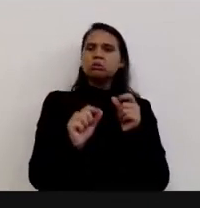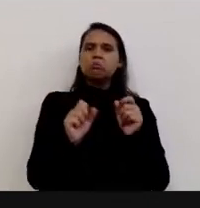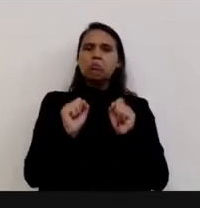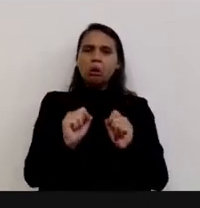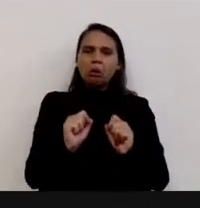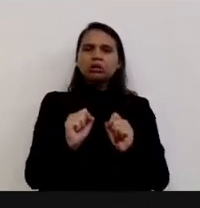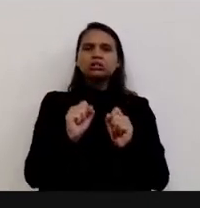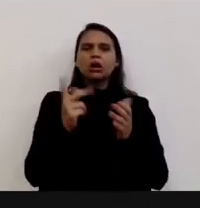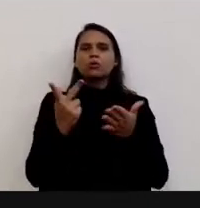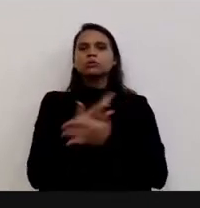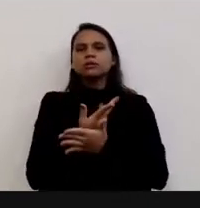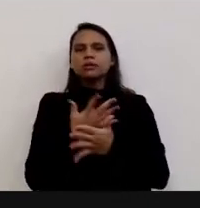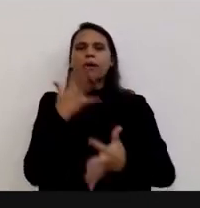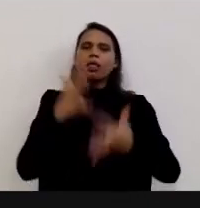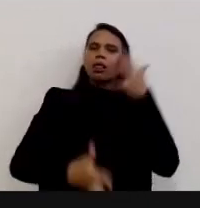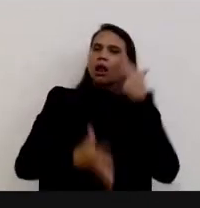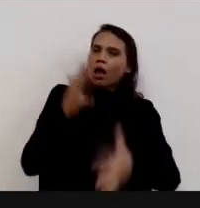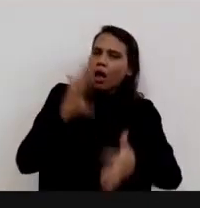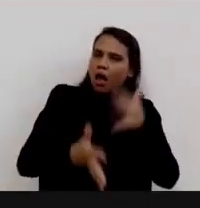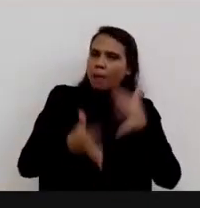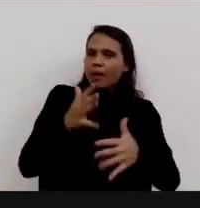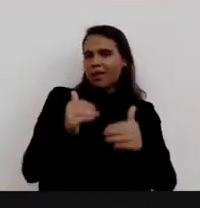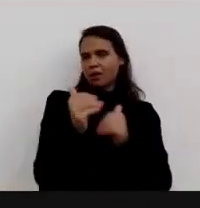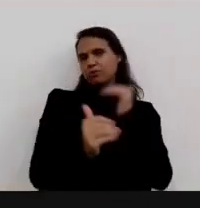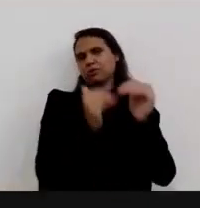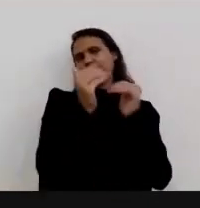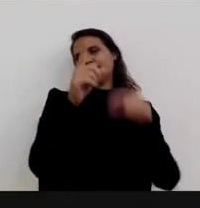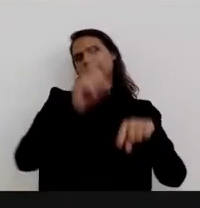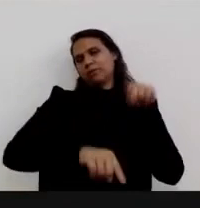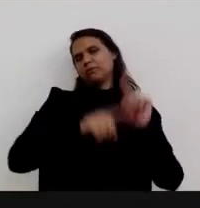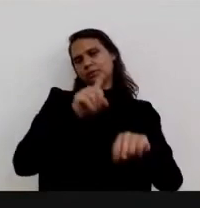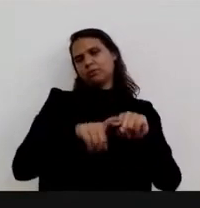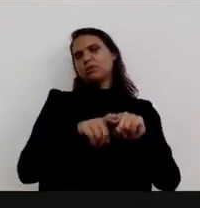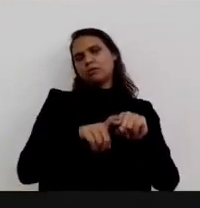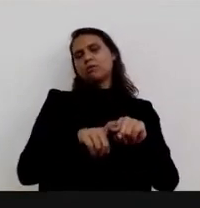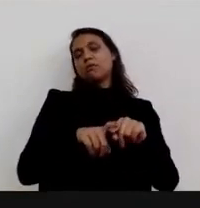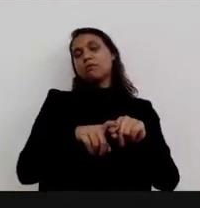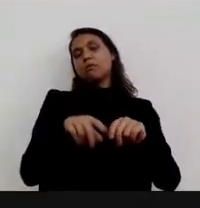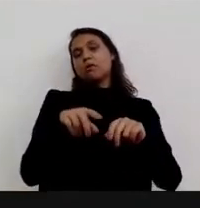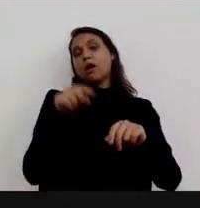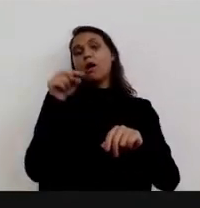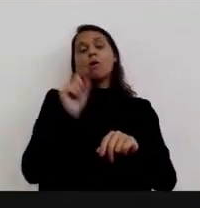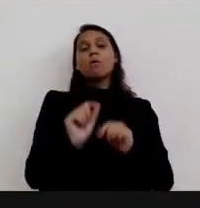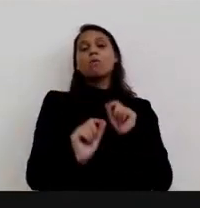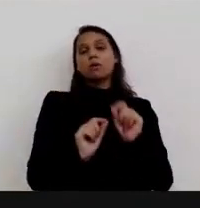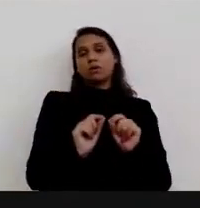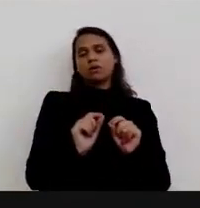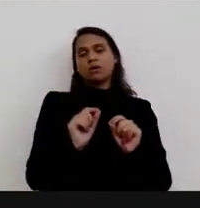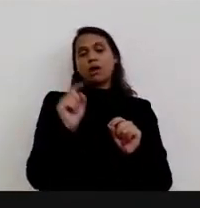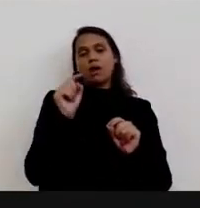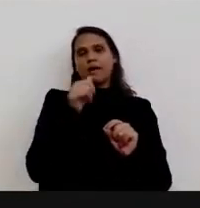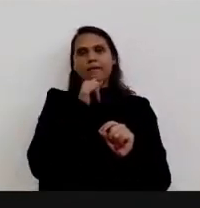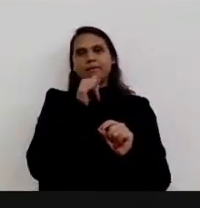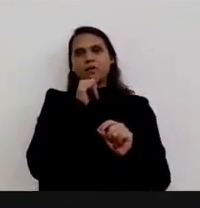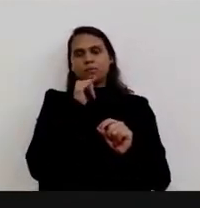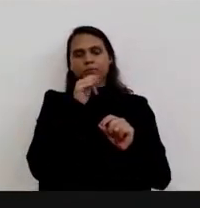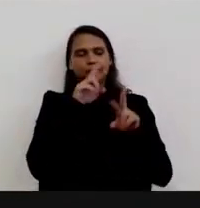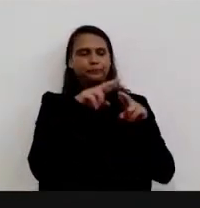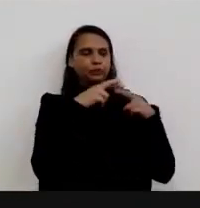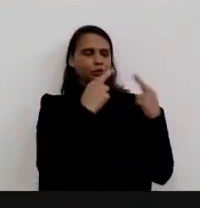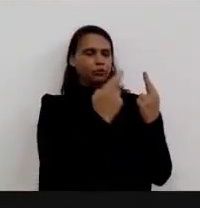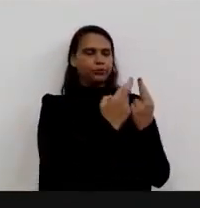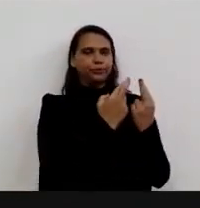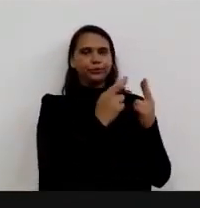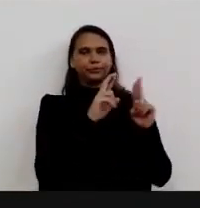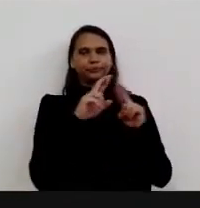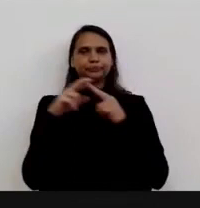estariam interferindo nesse desempenho da ferramenta. Né? E um deles seria a diferença entre reuniões e sessões. Tá?